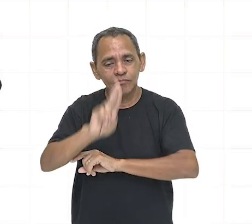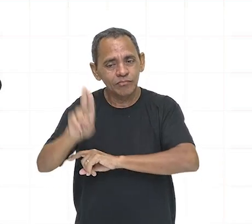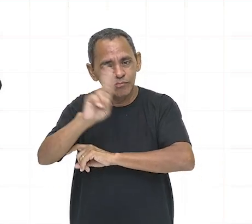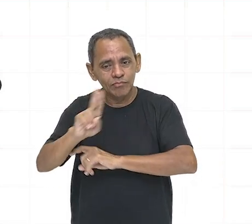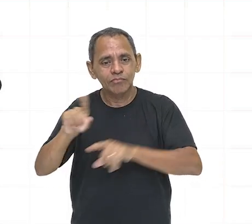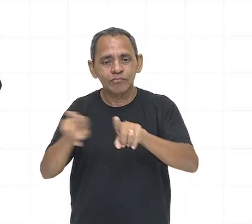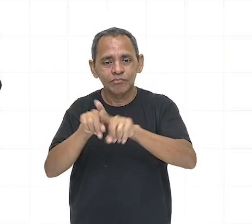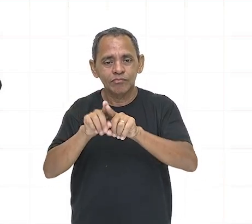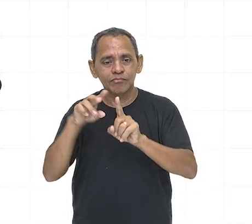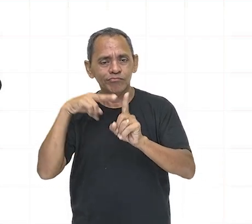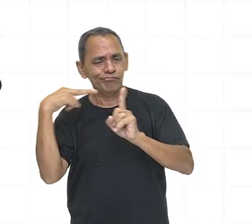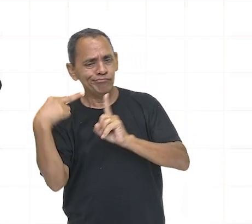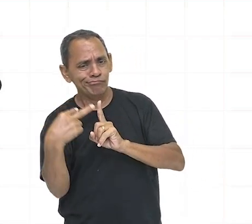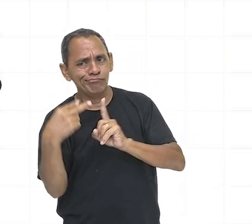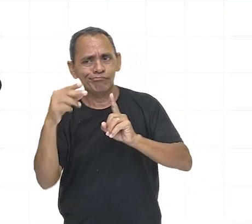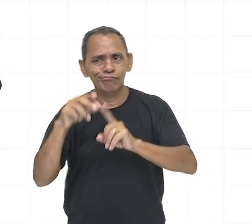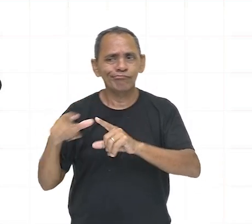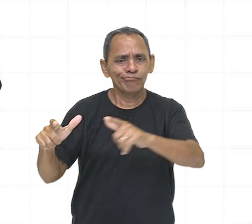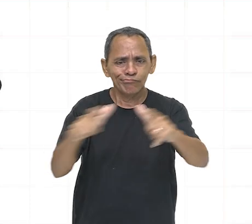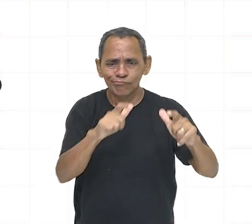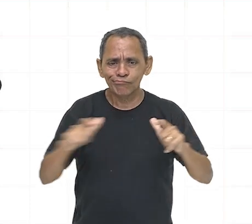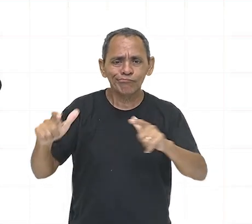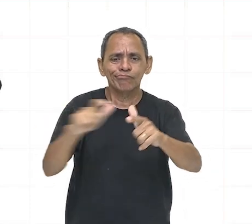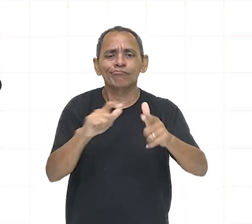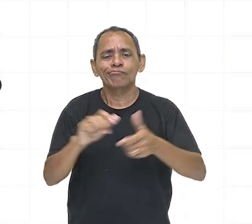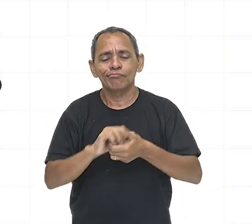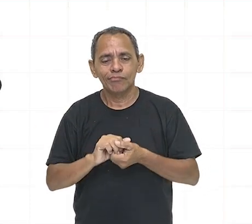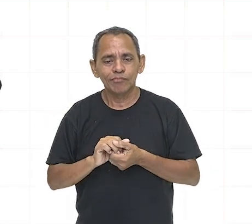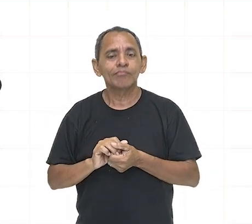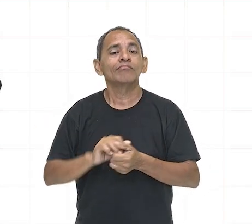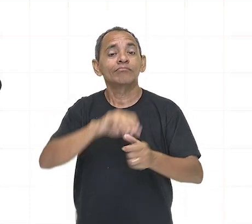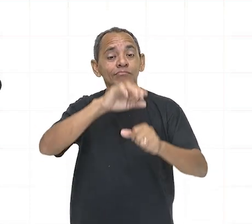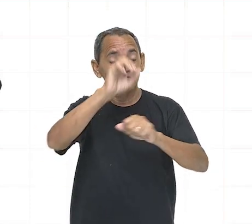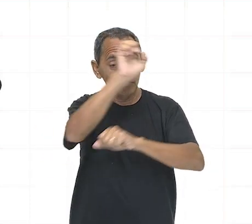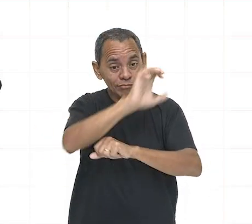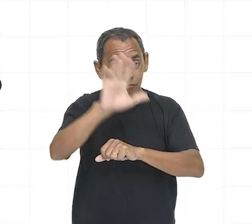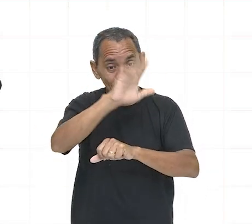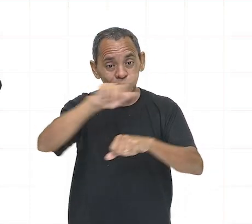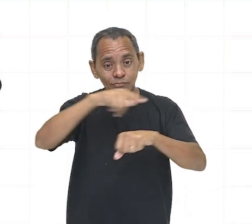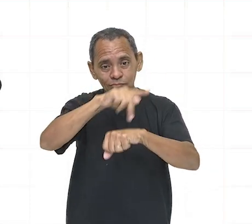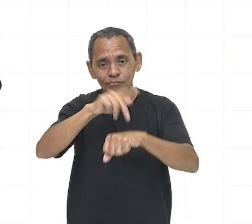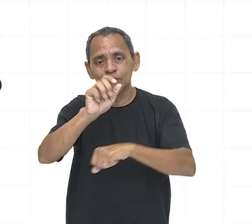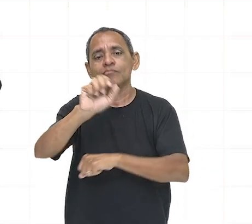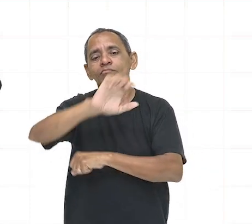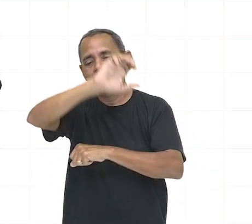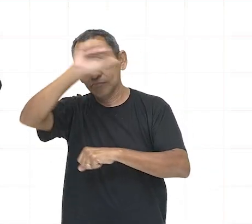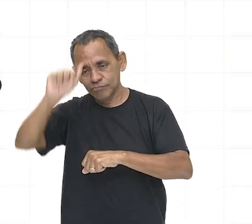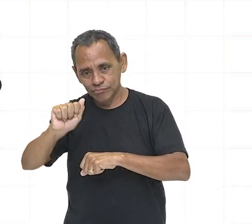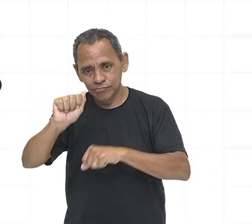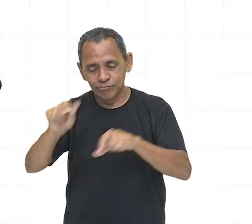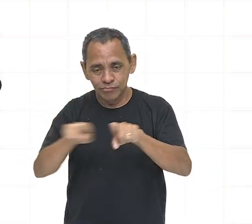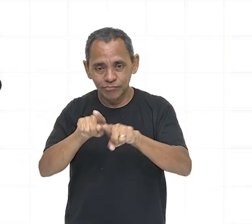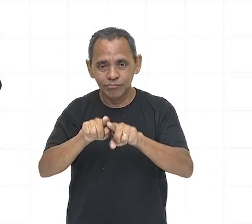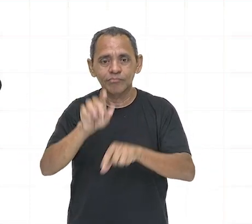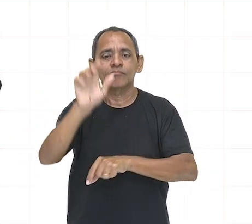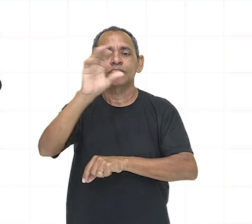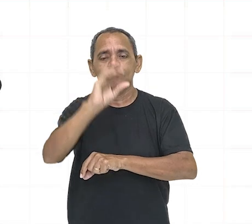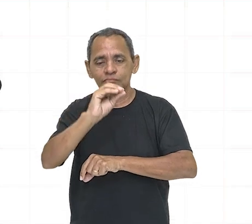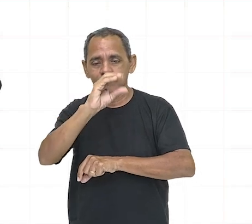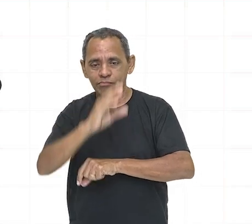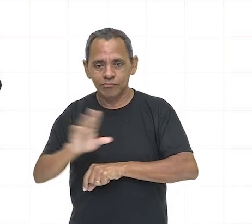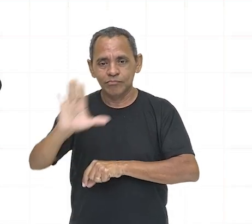uma perspectiva territorial integrada entre os países da Europa, Ásia e Oceania. O papel